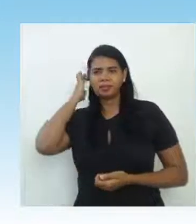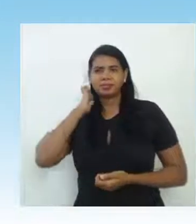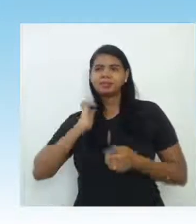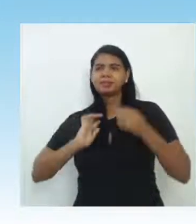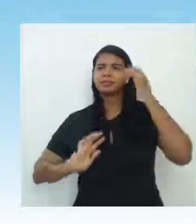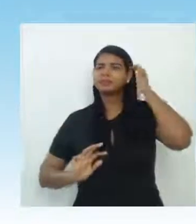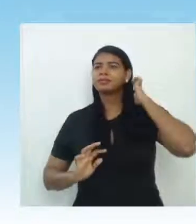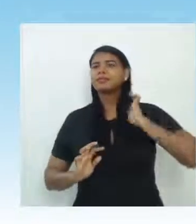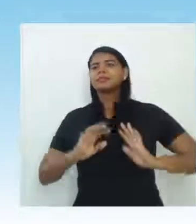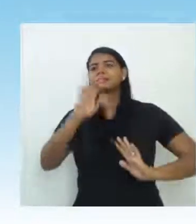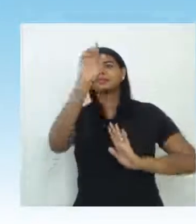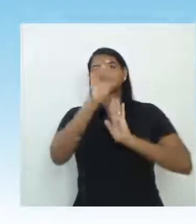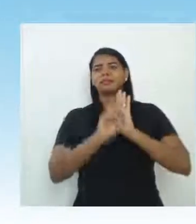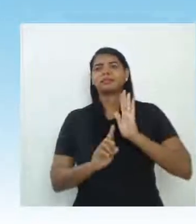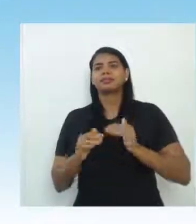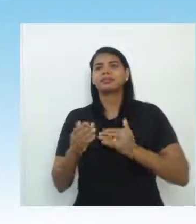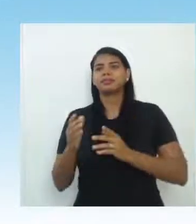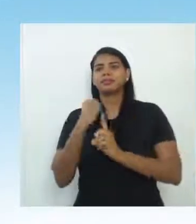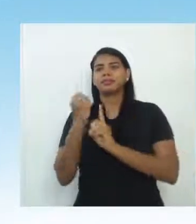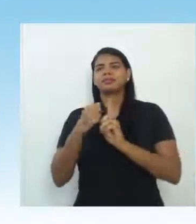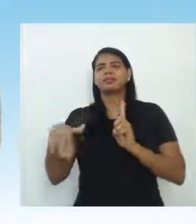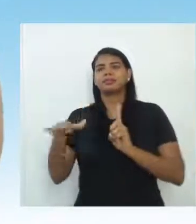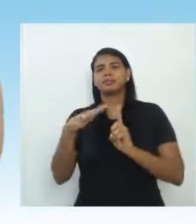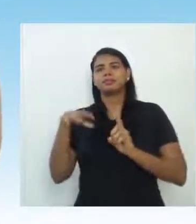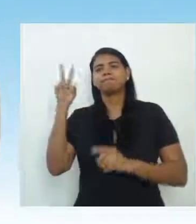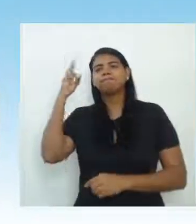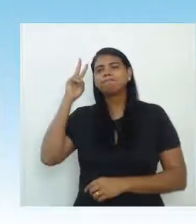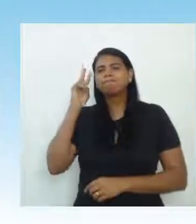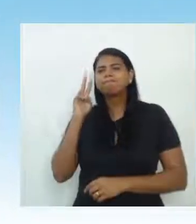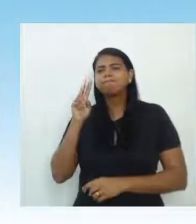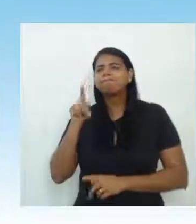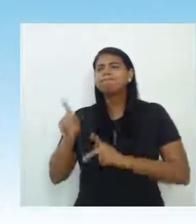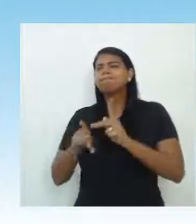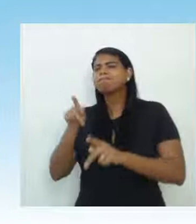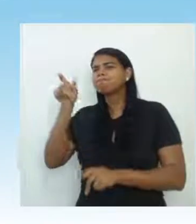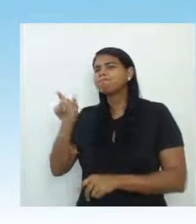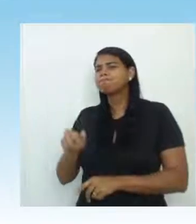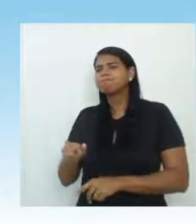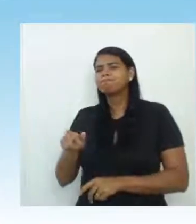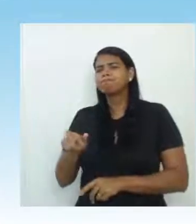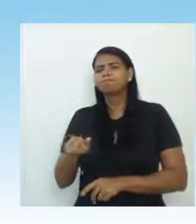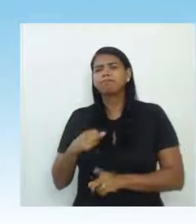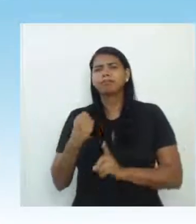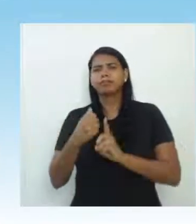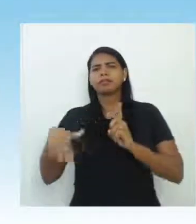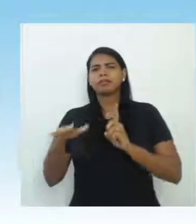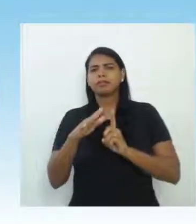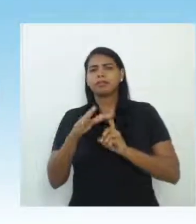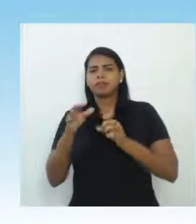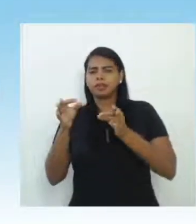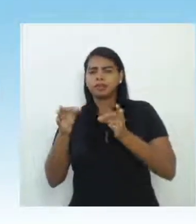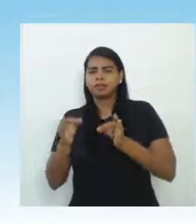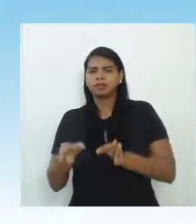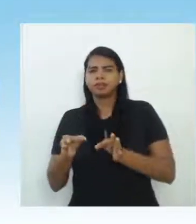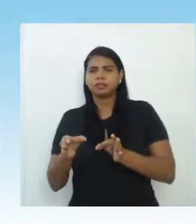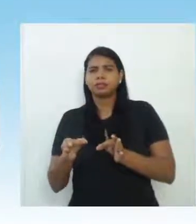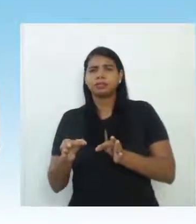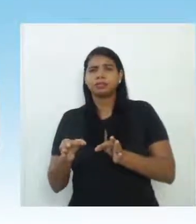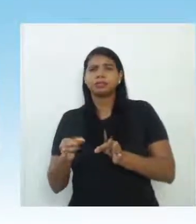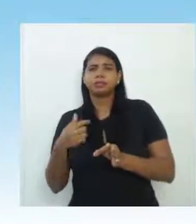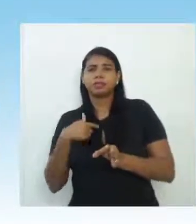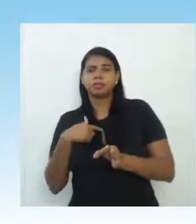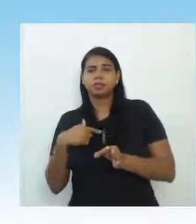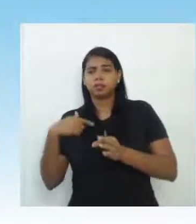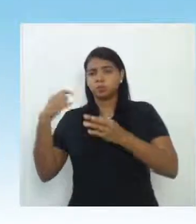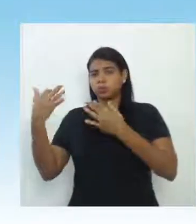e deveres. Isso. Cidadão, lembra, direitos e deveres. Então, direito é aquilo certo que eu, como é que eu posso